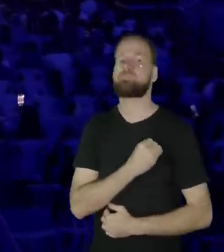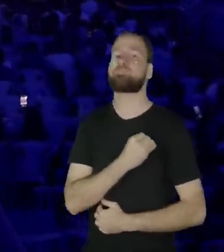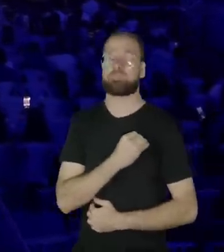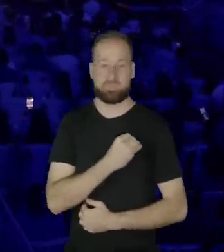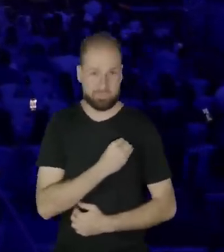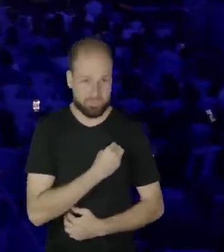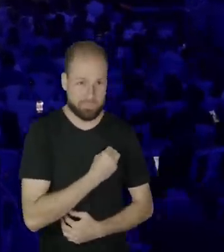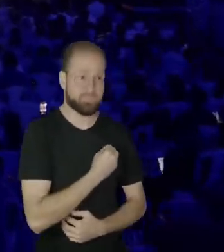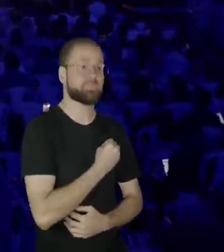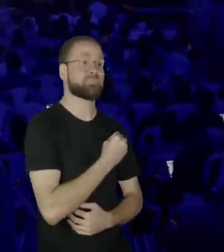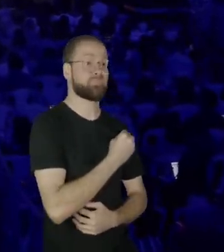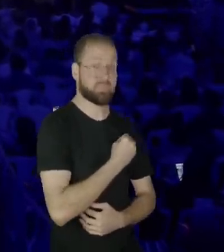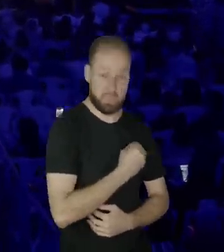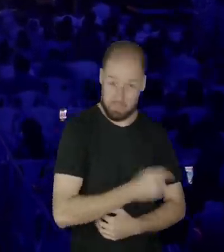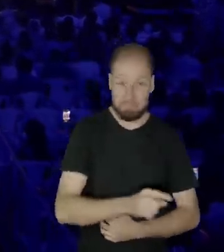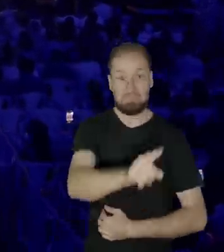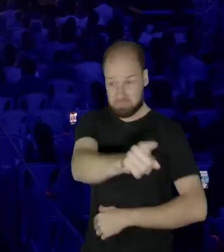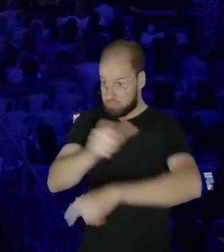Seja coroa.